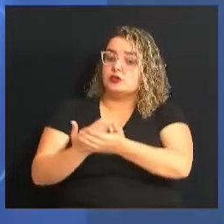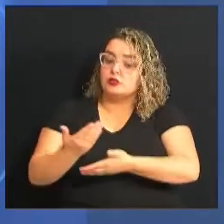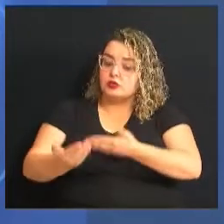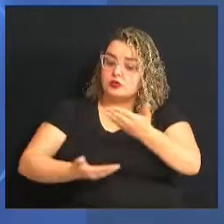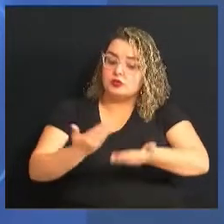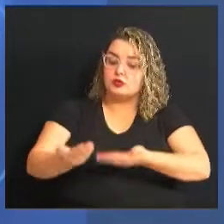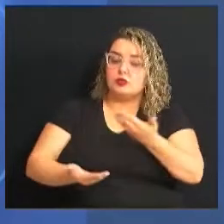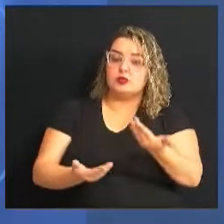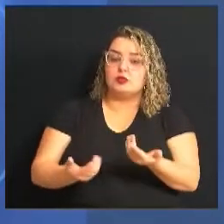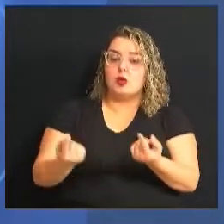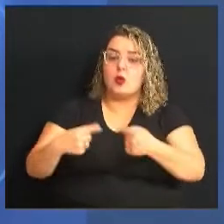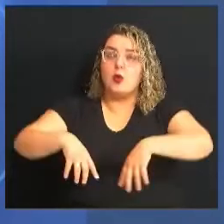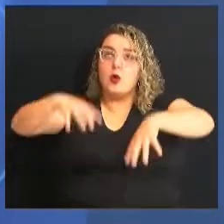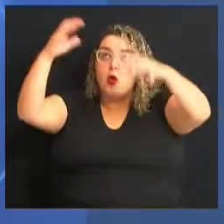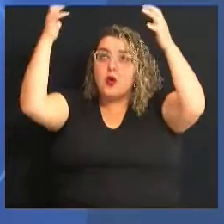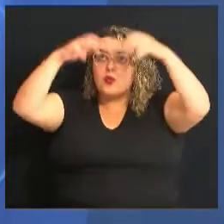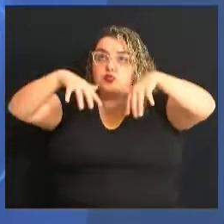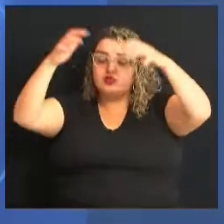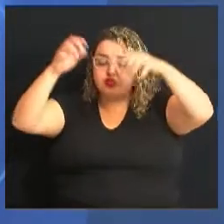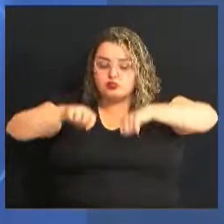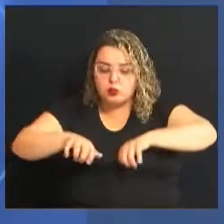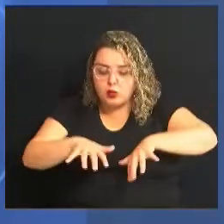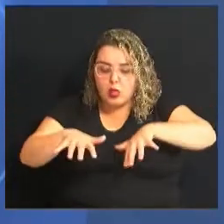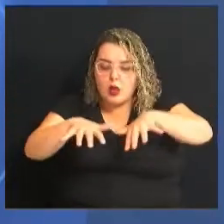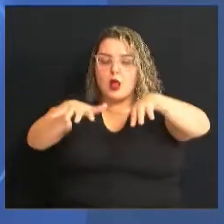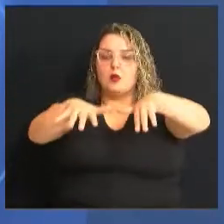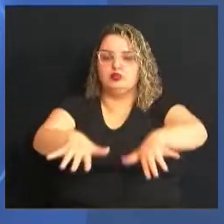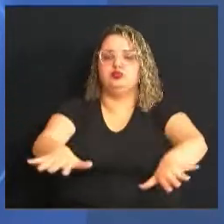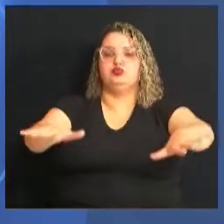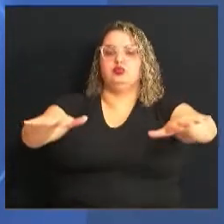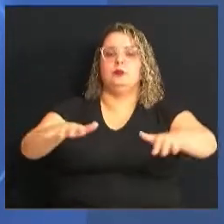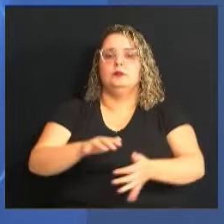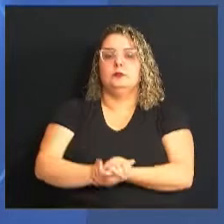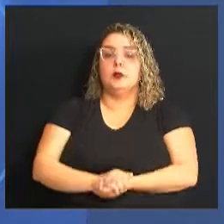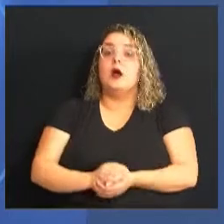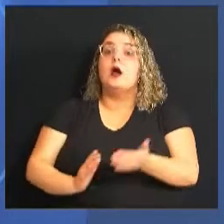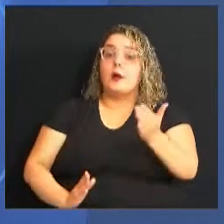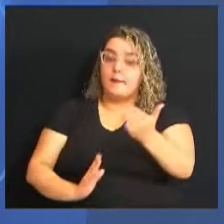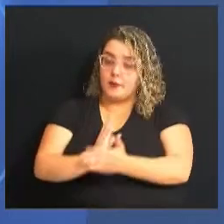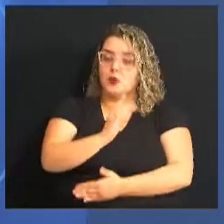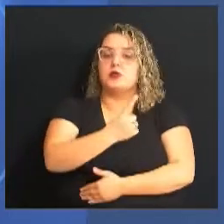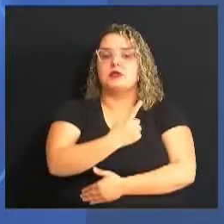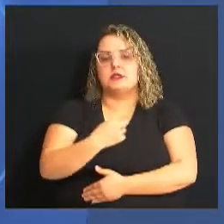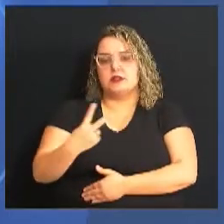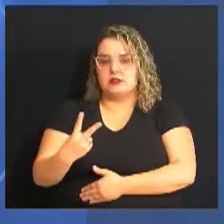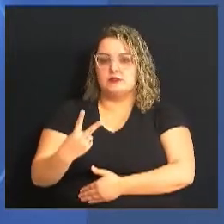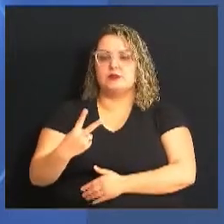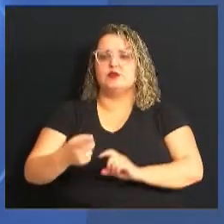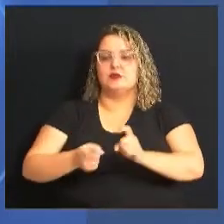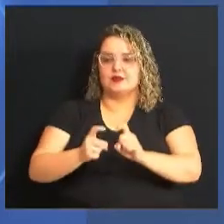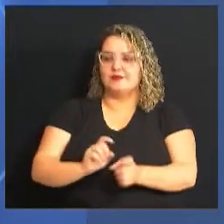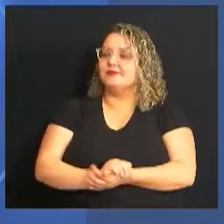às enchentes em Campinas. Ela aprovou esse documento em sua 12ª reunião.